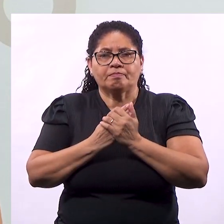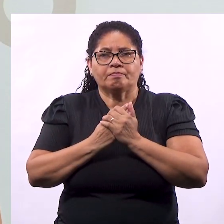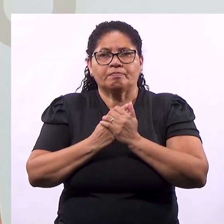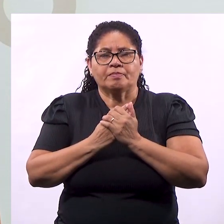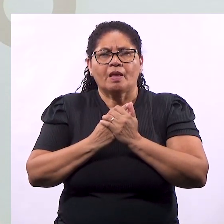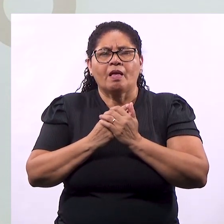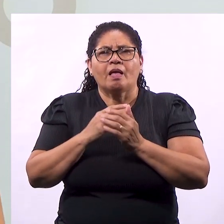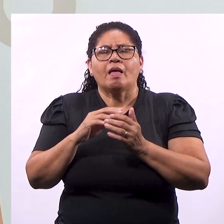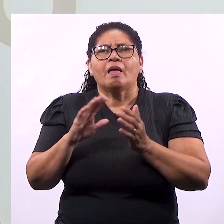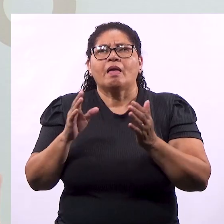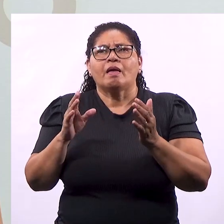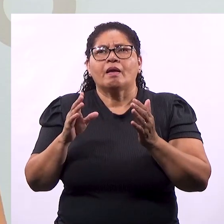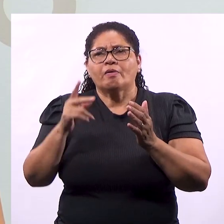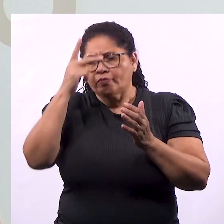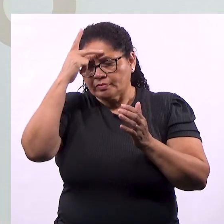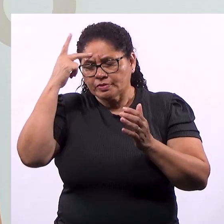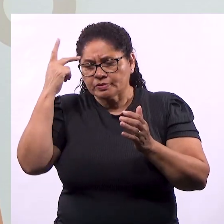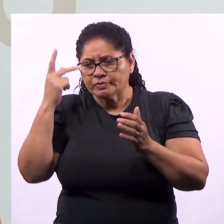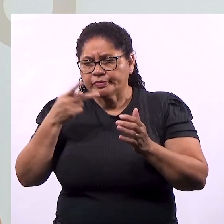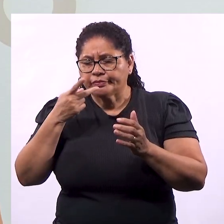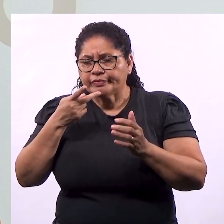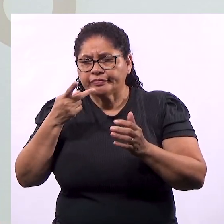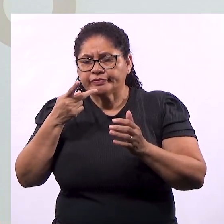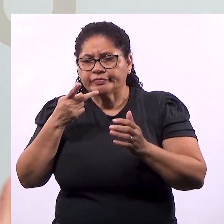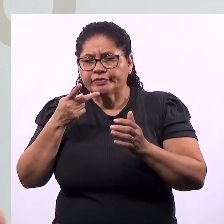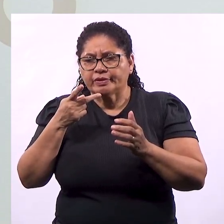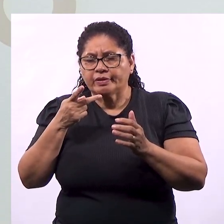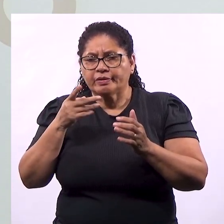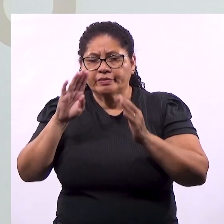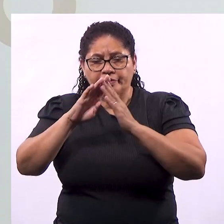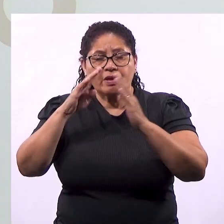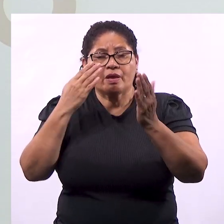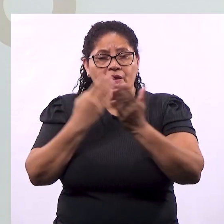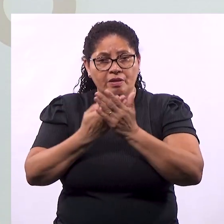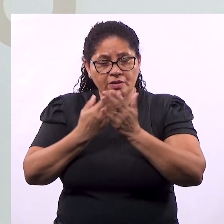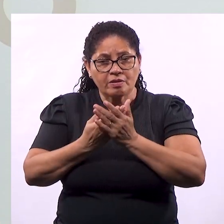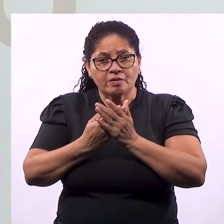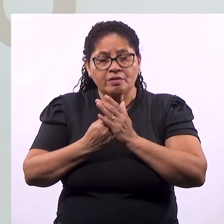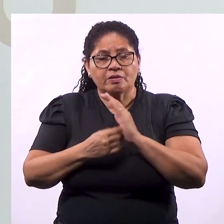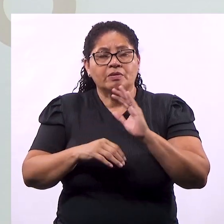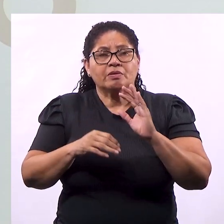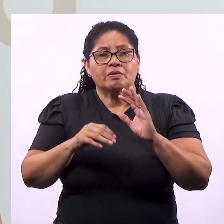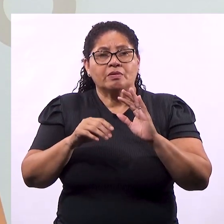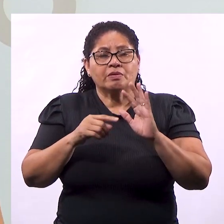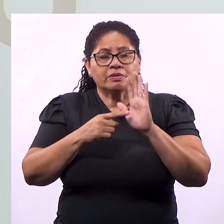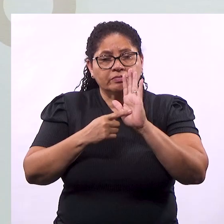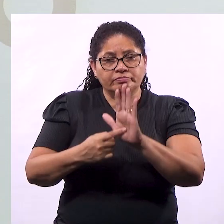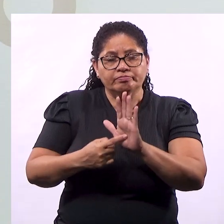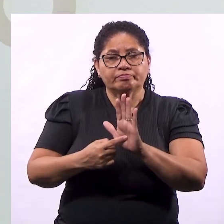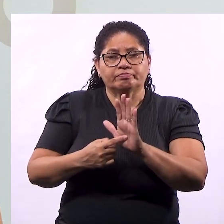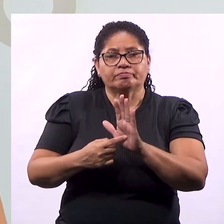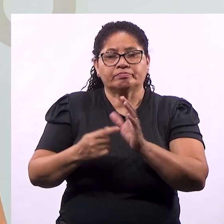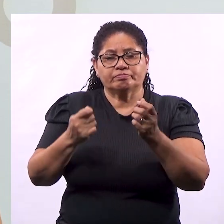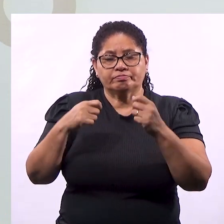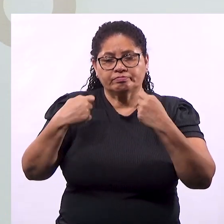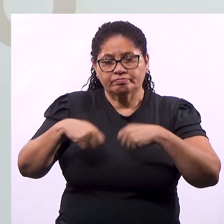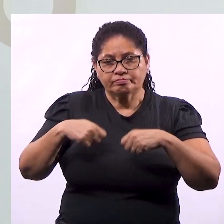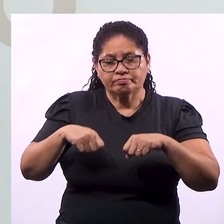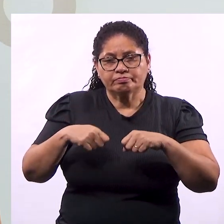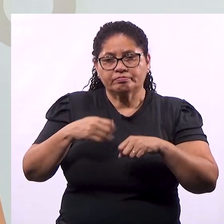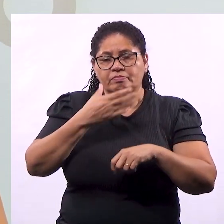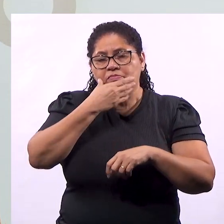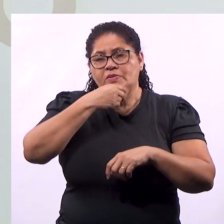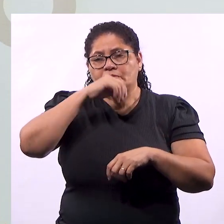aí eu vou avaliar a escola então quem vai me dizer se a escola tá atendendo as necessidades os professores os servidores